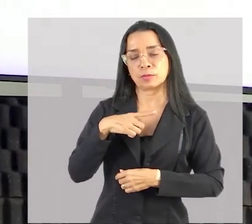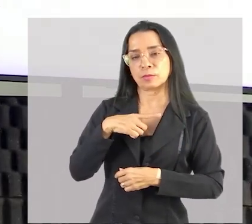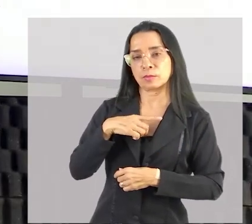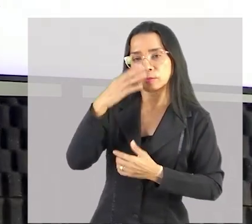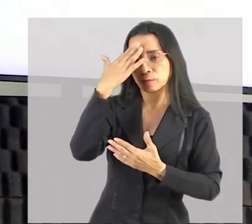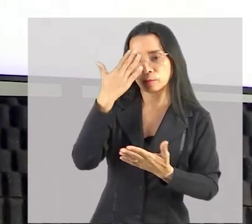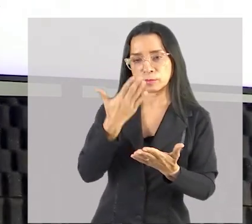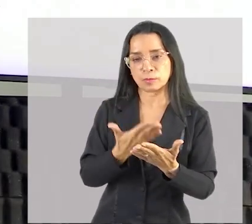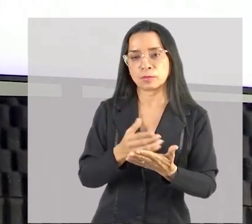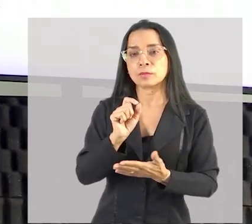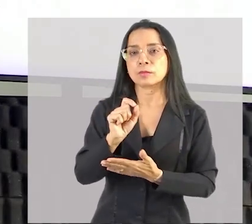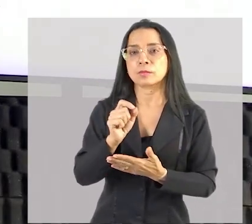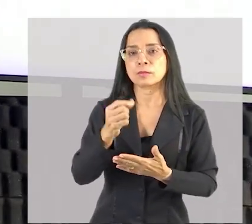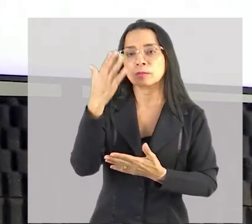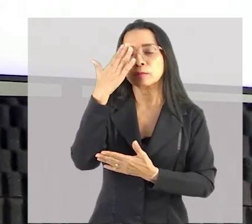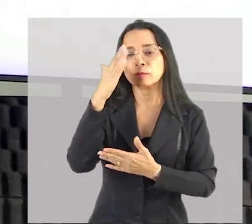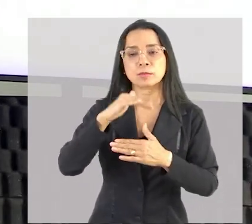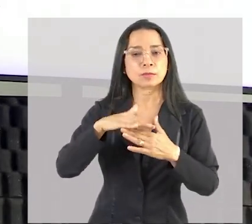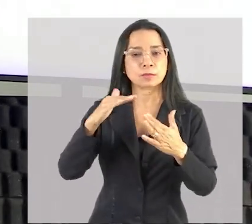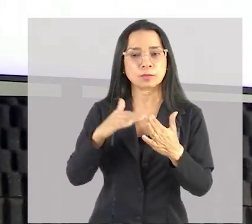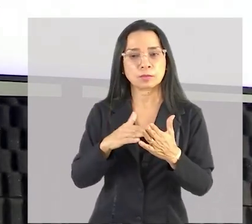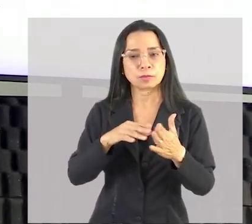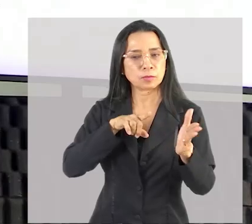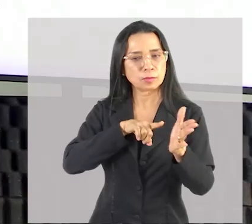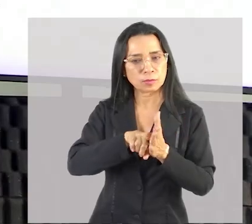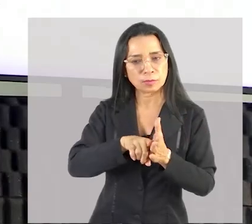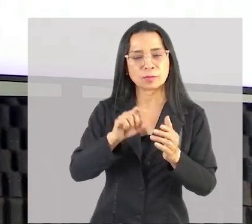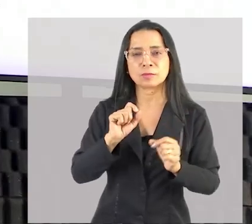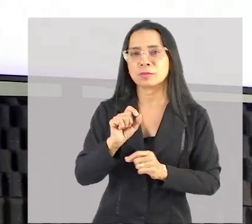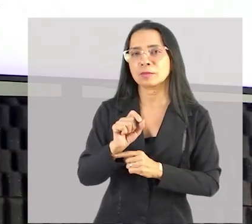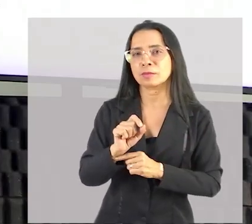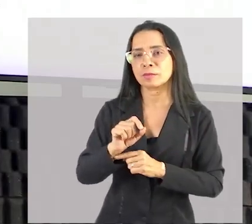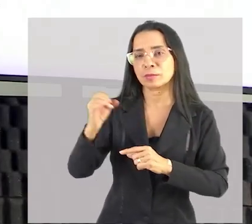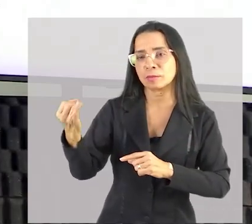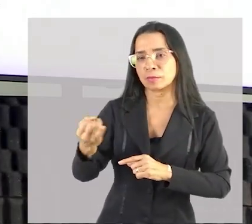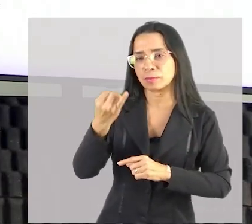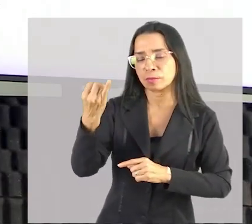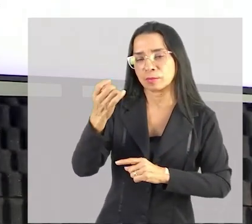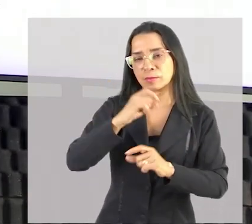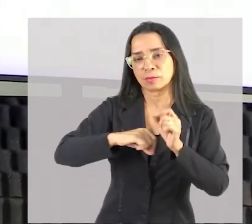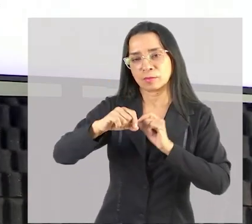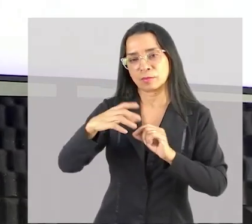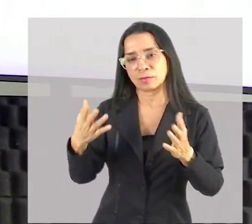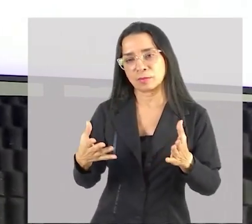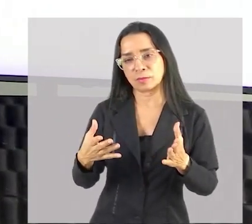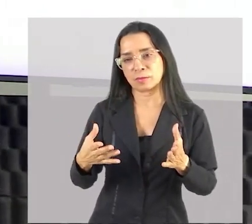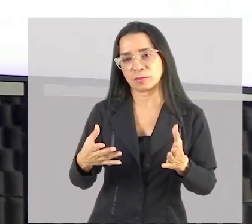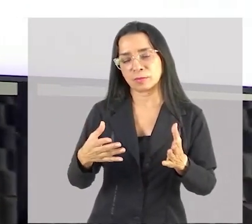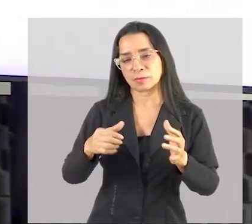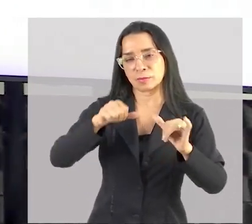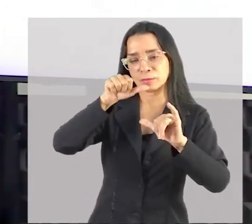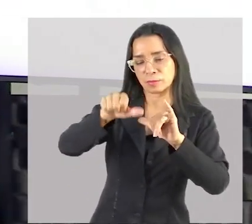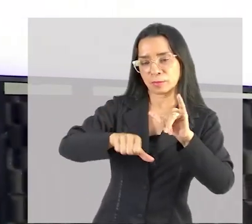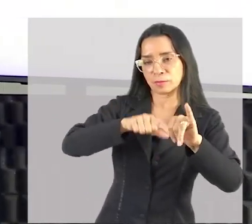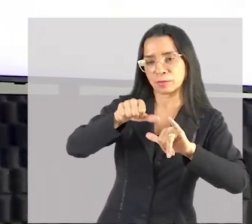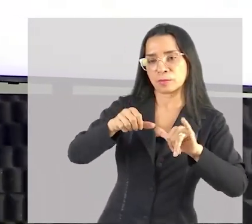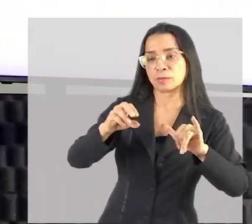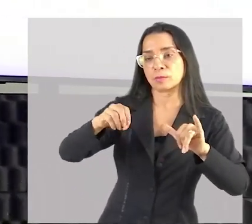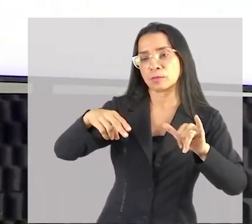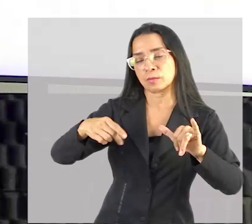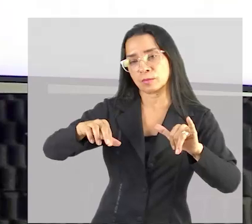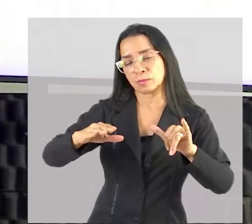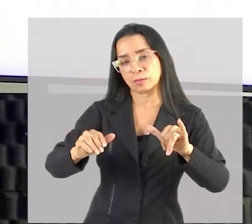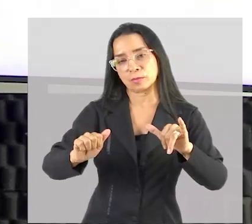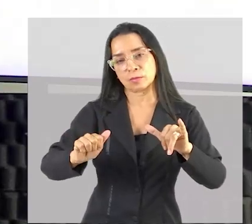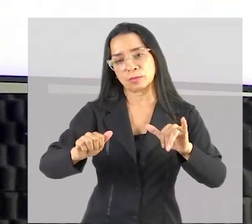certeza que tu entendeu tudo. Essa questão foi pegada. É uma questão de reação orgânica. É a parte